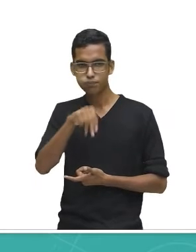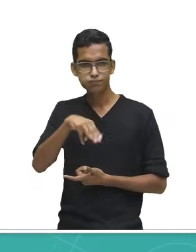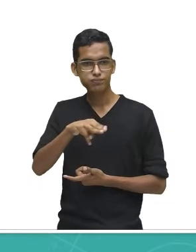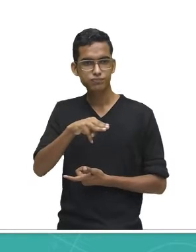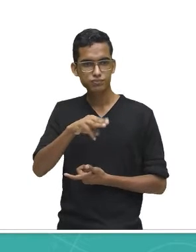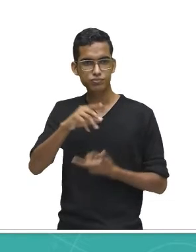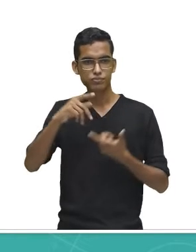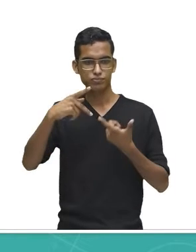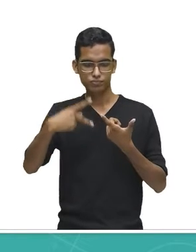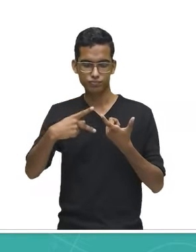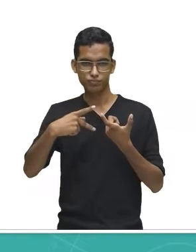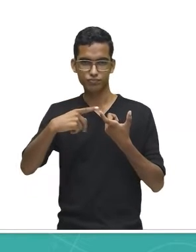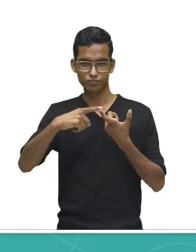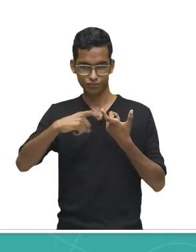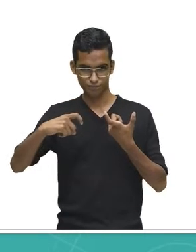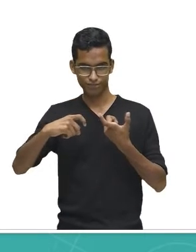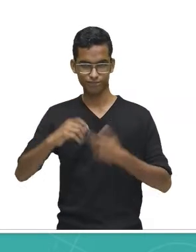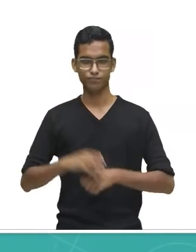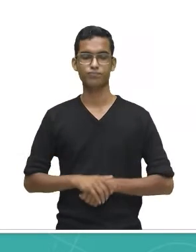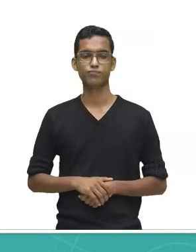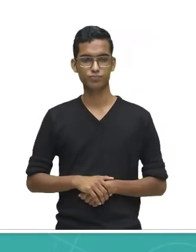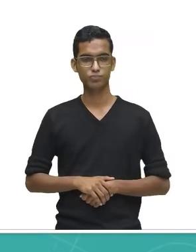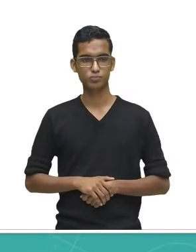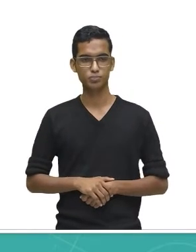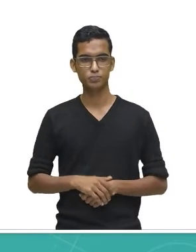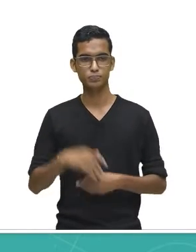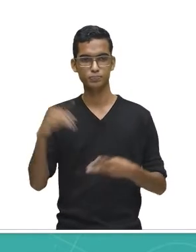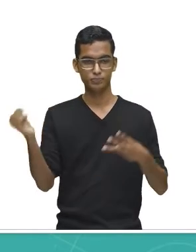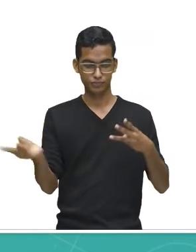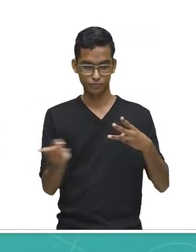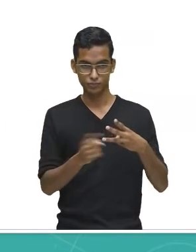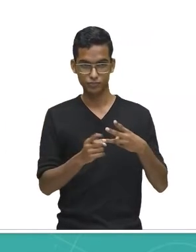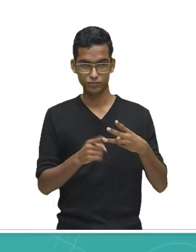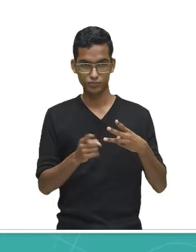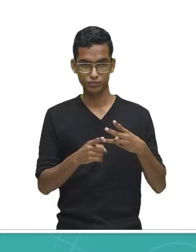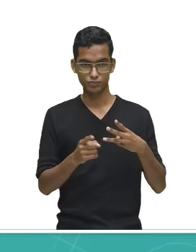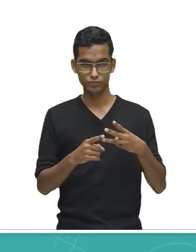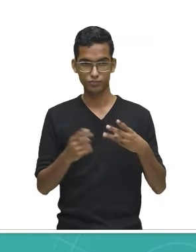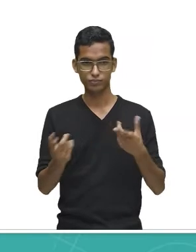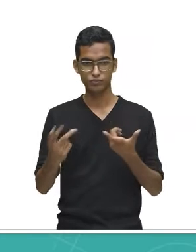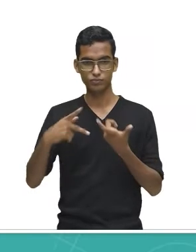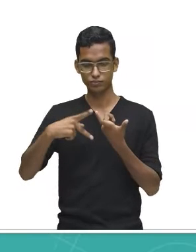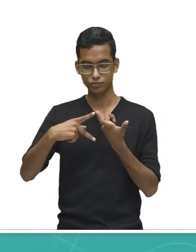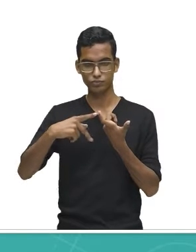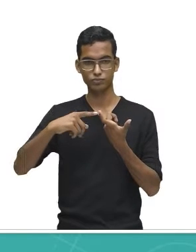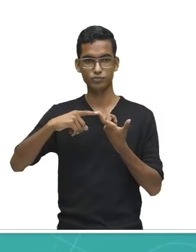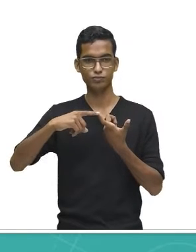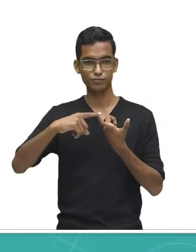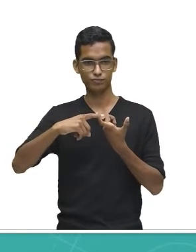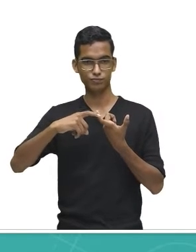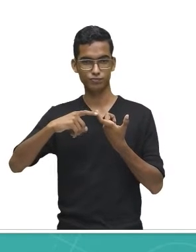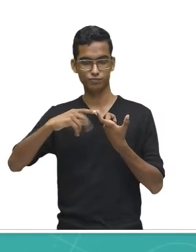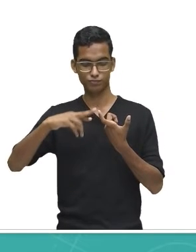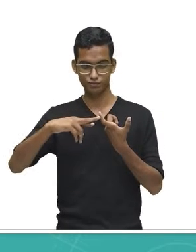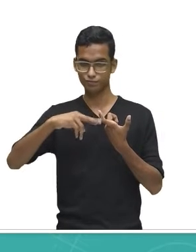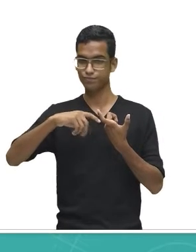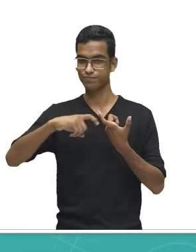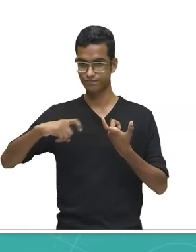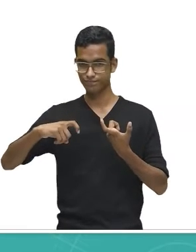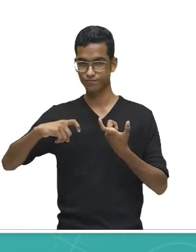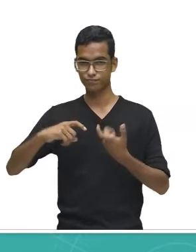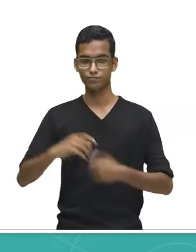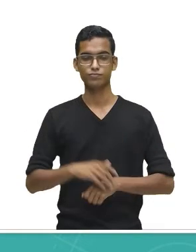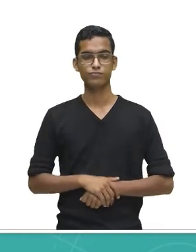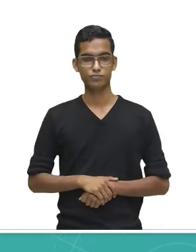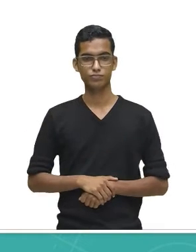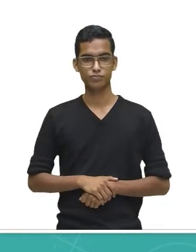sílaba, tônica. Então, vou verificar. Já encontrei a sílaba tônica, vou marcar, aí